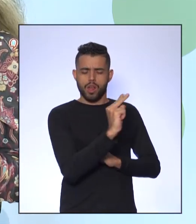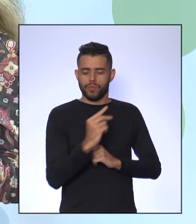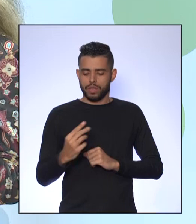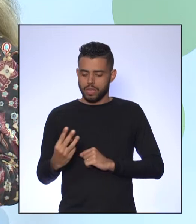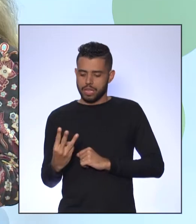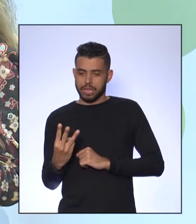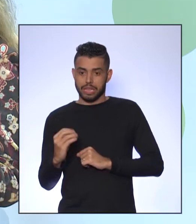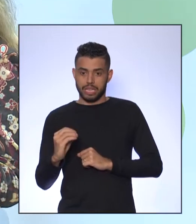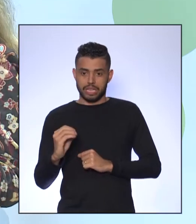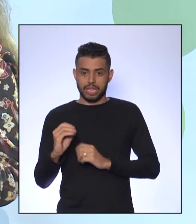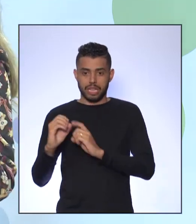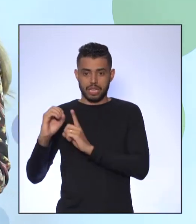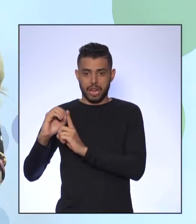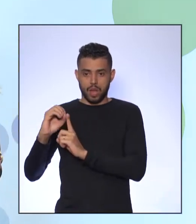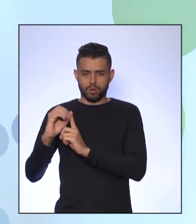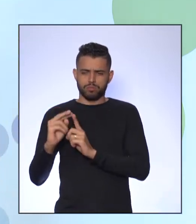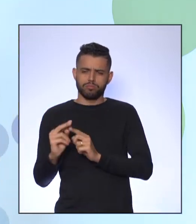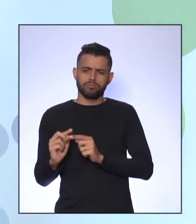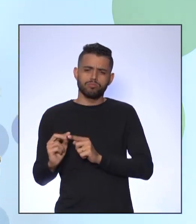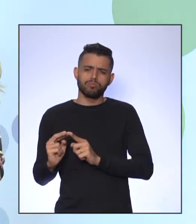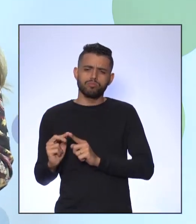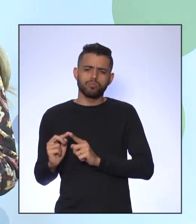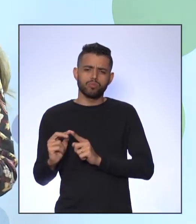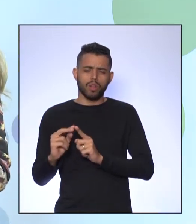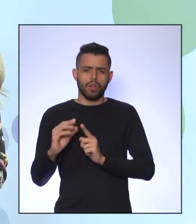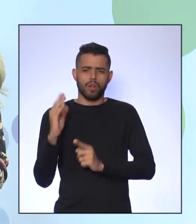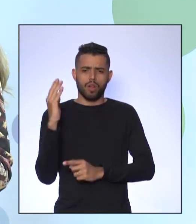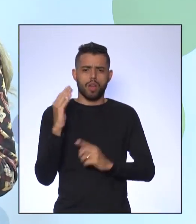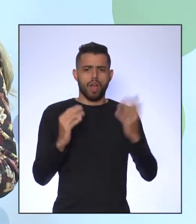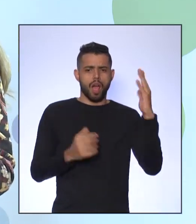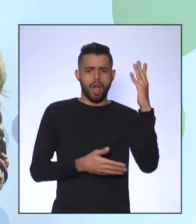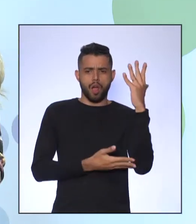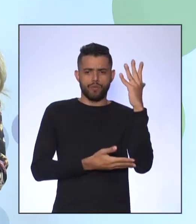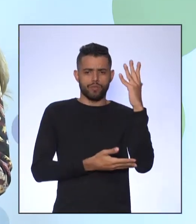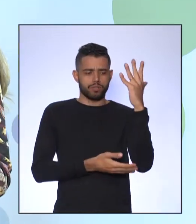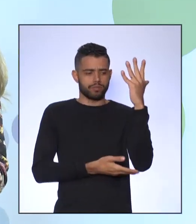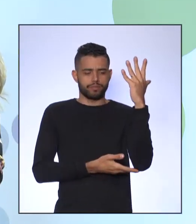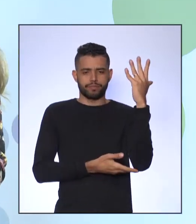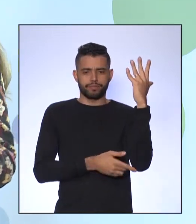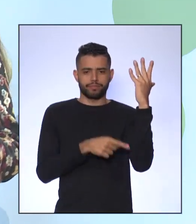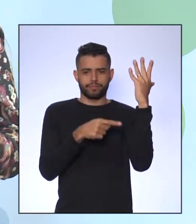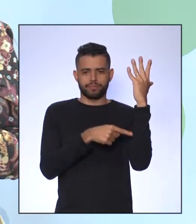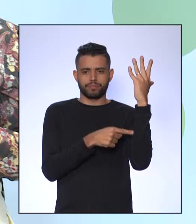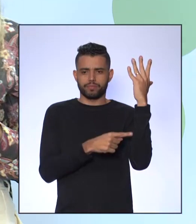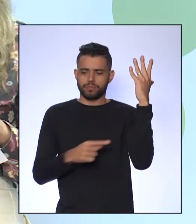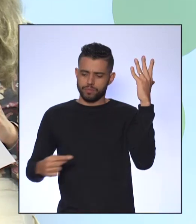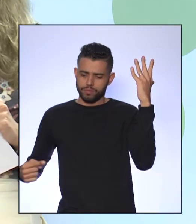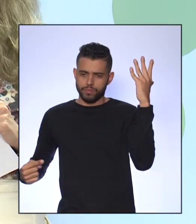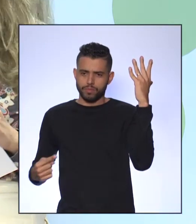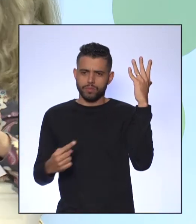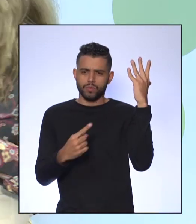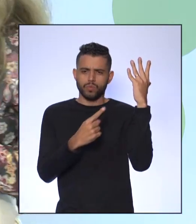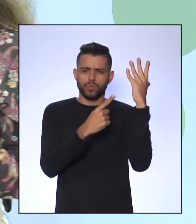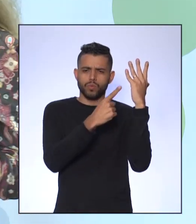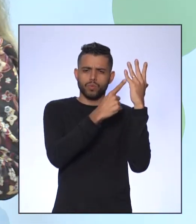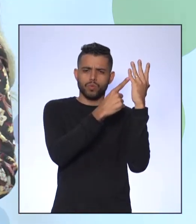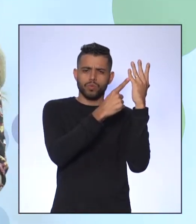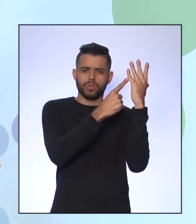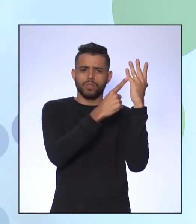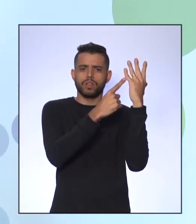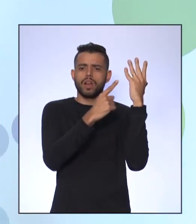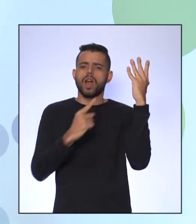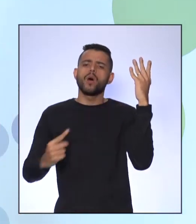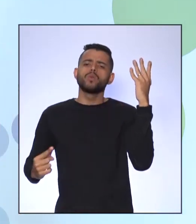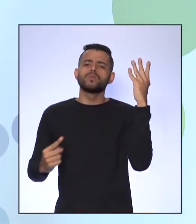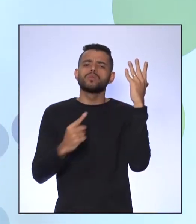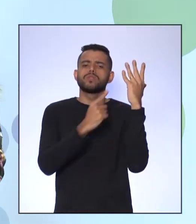certo? A medida é aqui, né, da altura, para a gente descobrir a altura dessa árvore, ela é